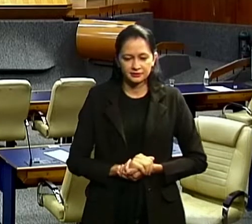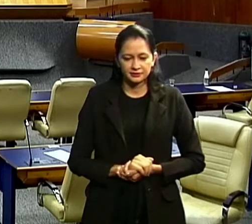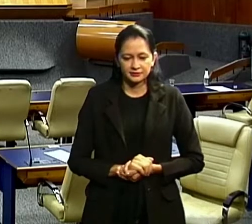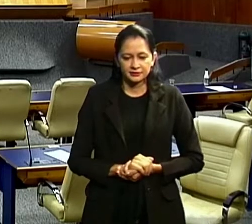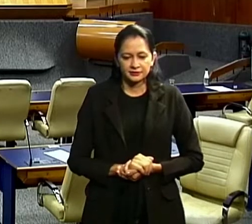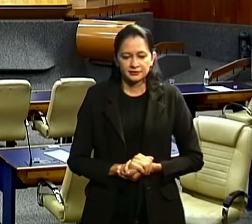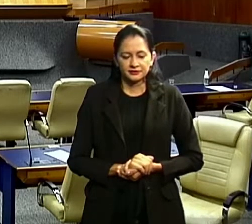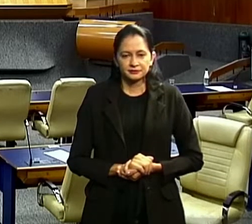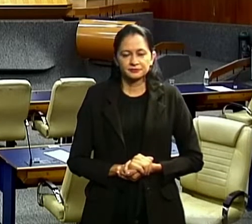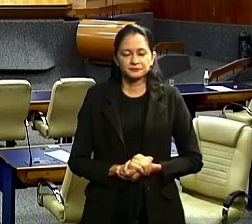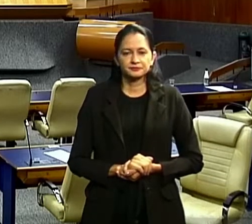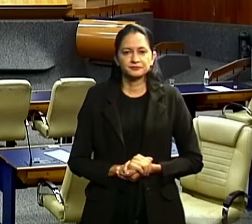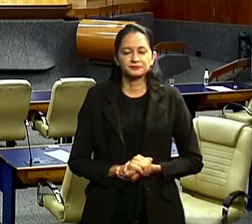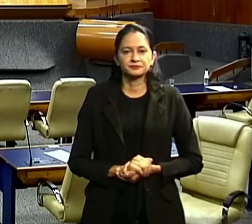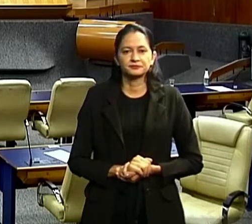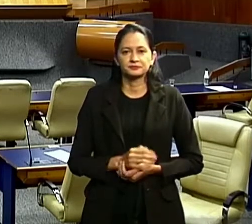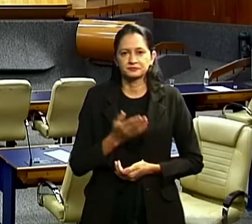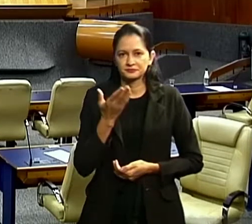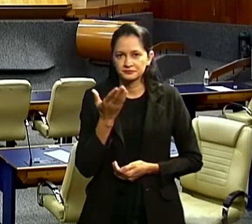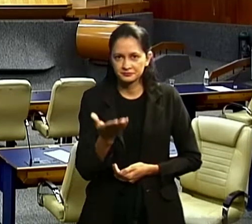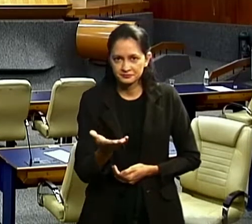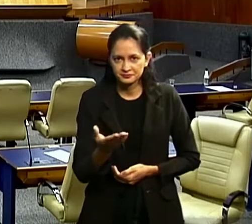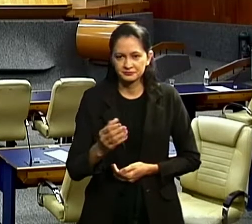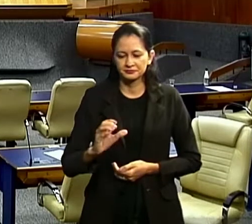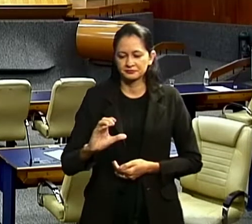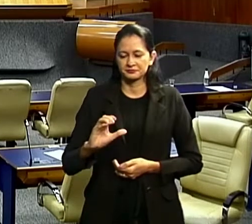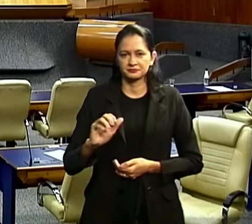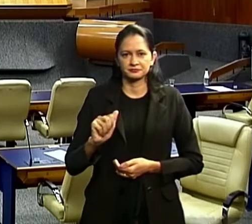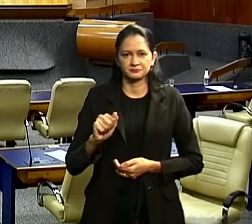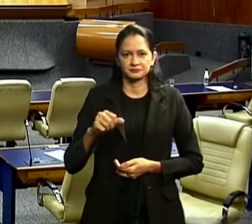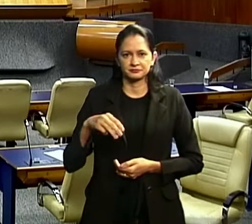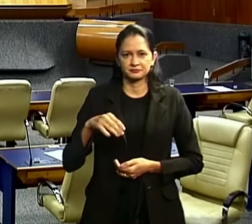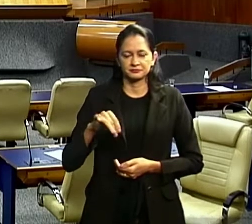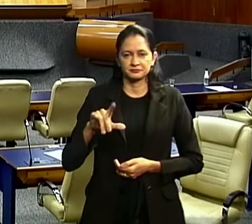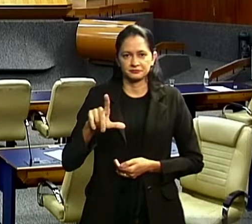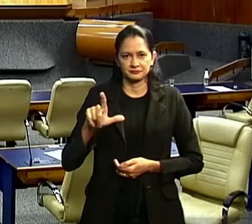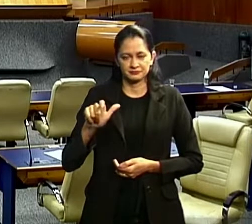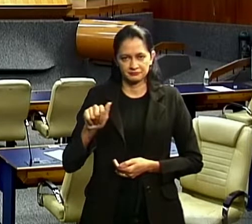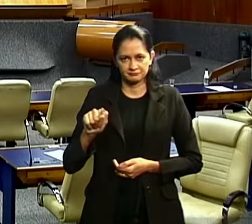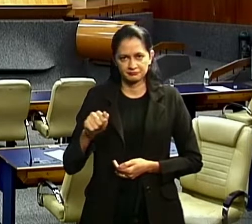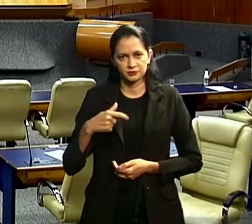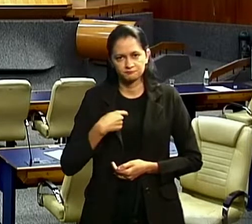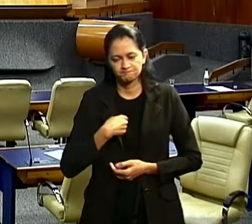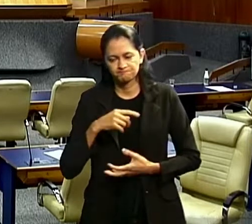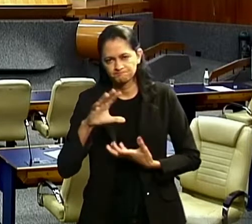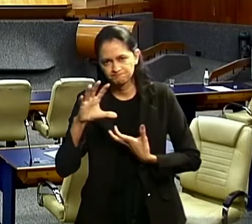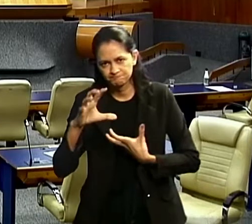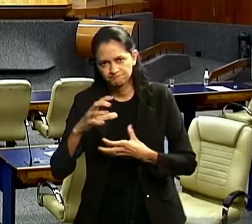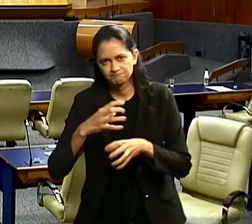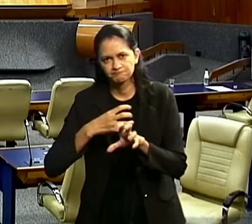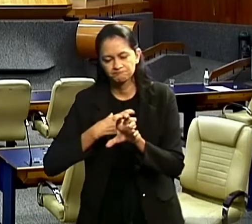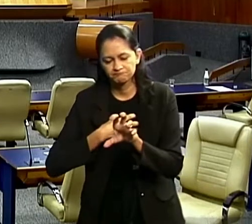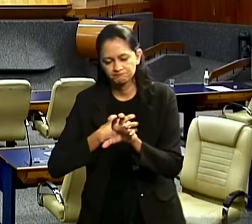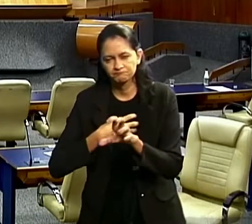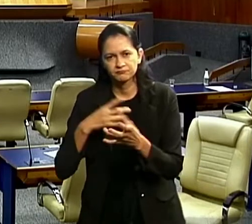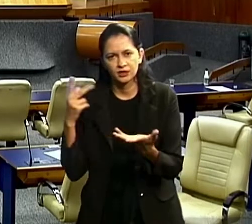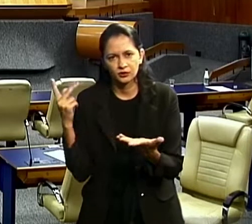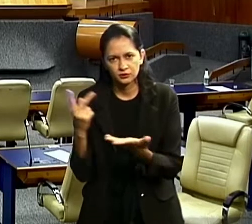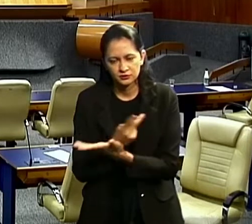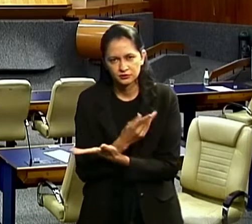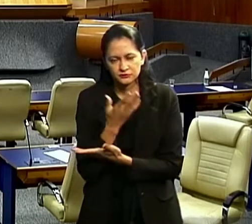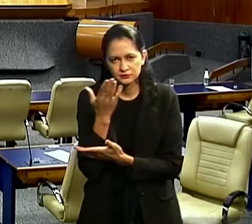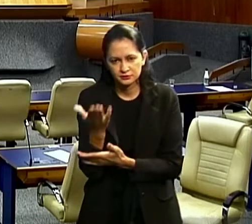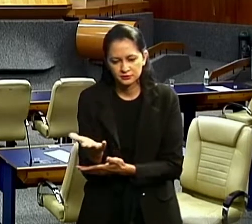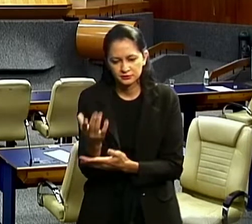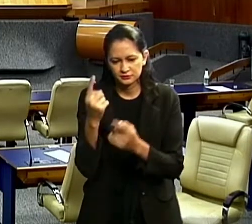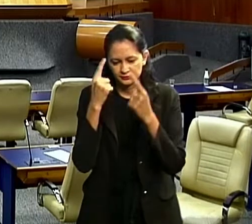Vereadora Camila, eu quero ser solidário à situação que você passou.